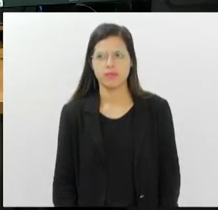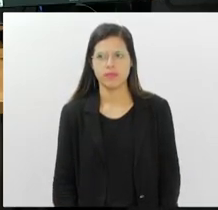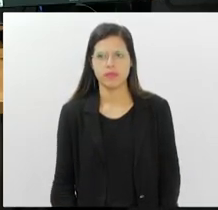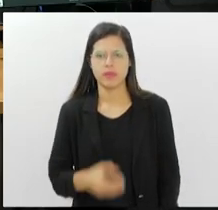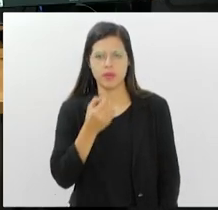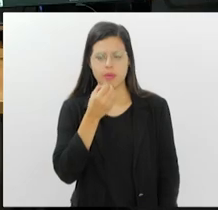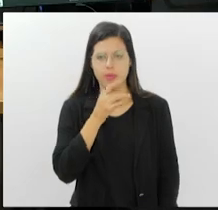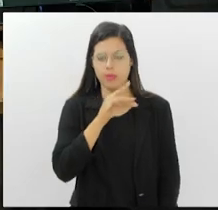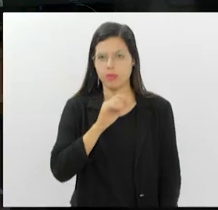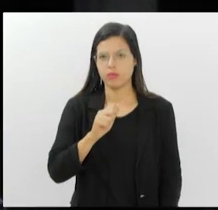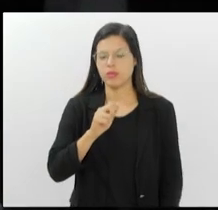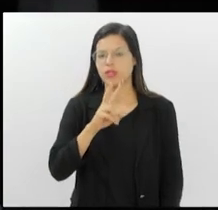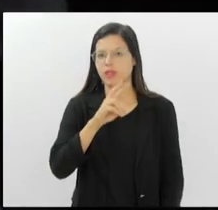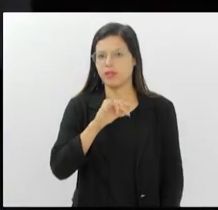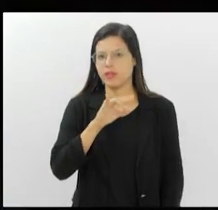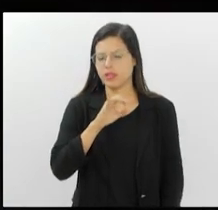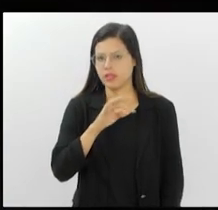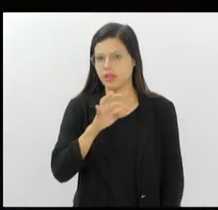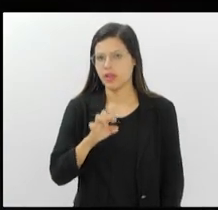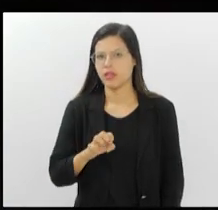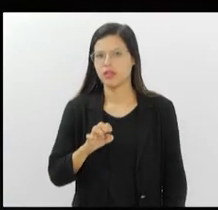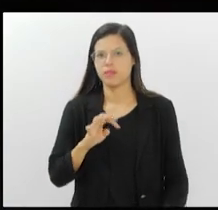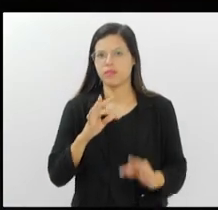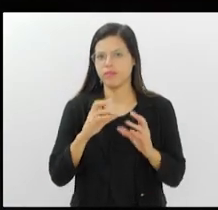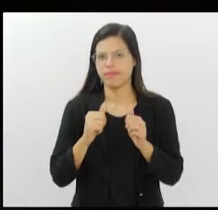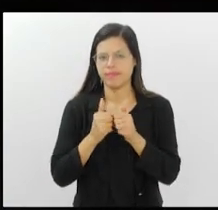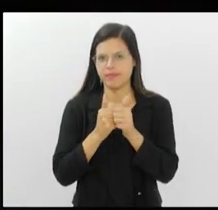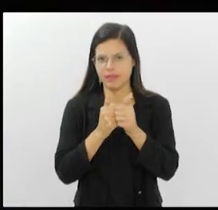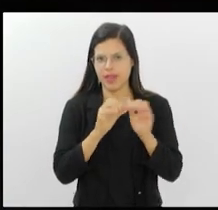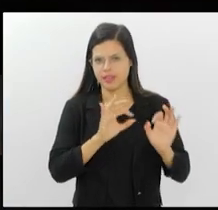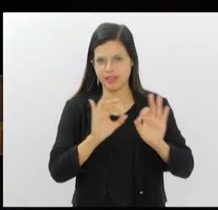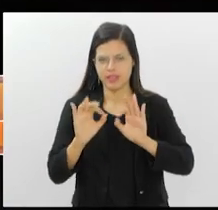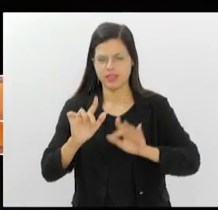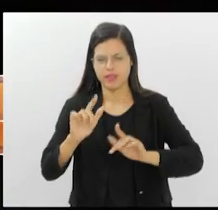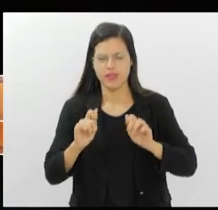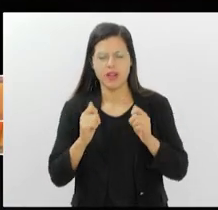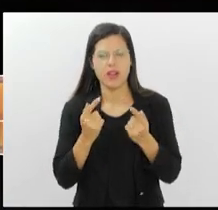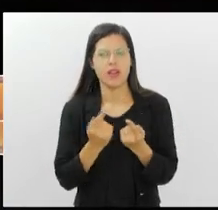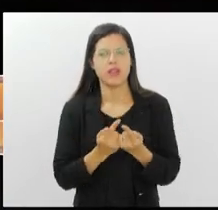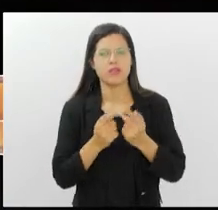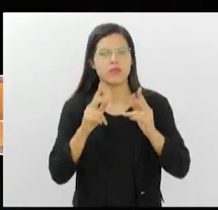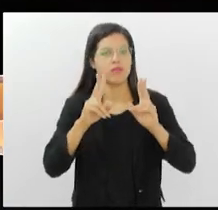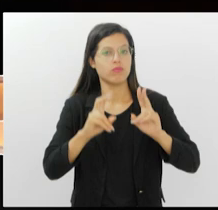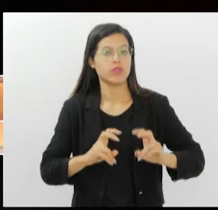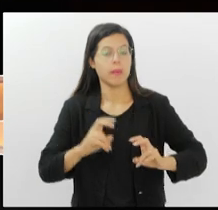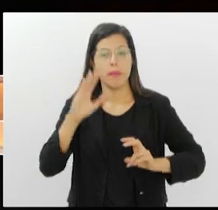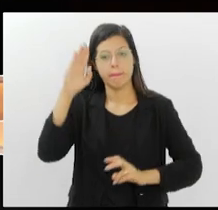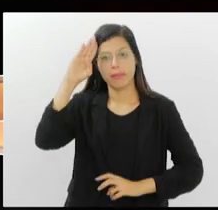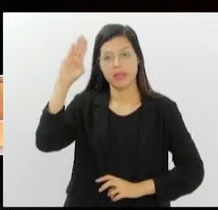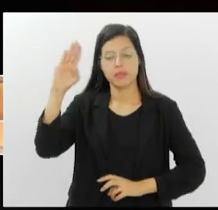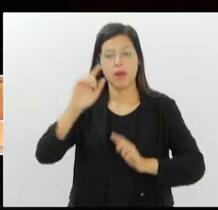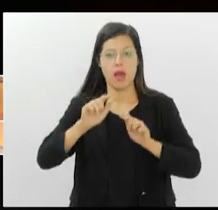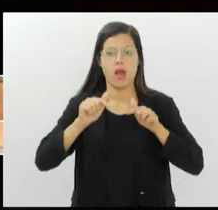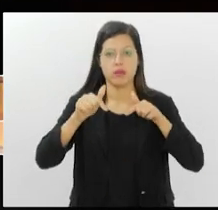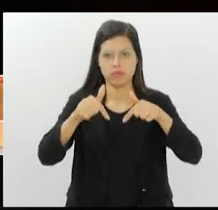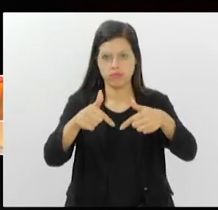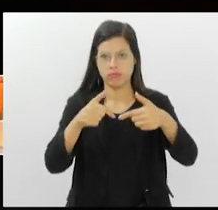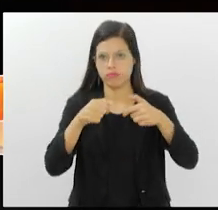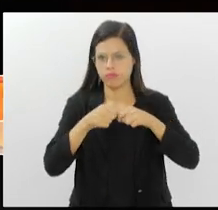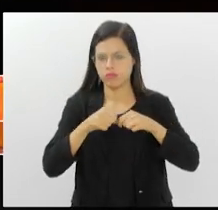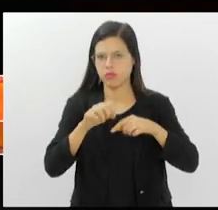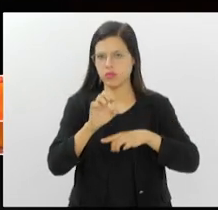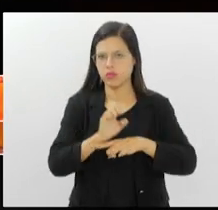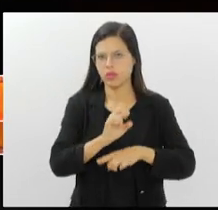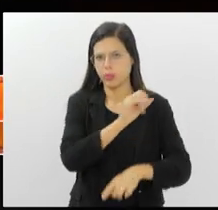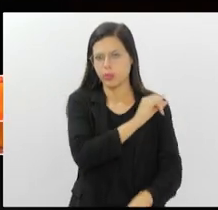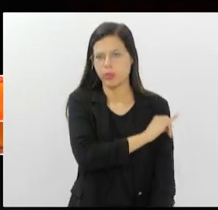Bom dia, Vicente. Bom dia a todos que acompanham a TV Alerj. O tema central desta sexta-feira são as ações já realizadas no estado do Rio de